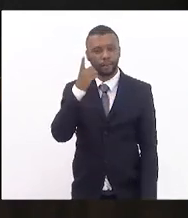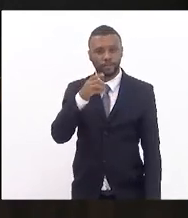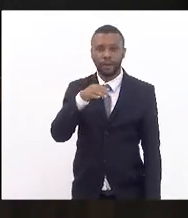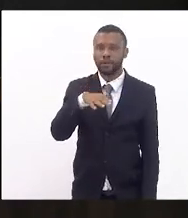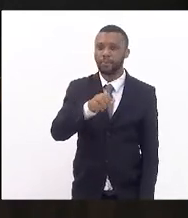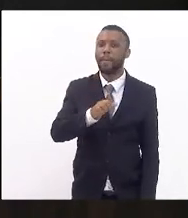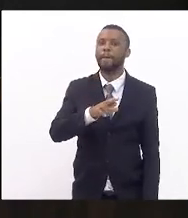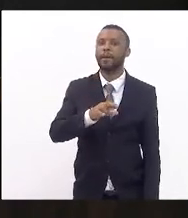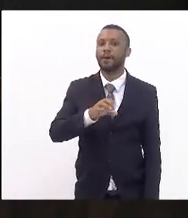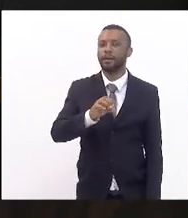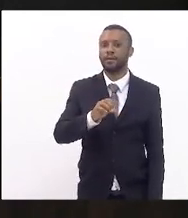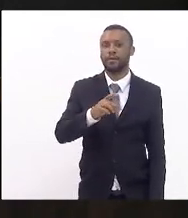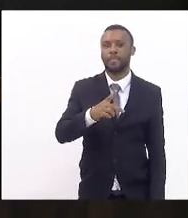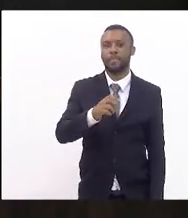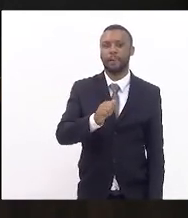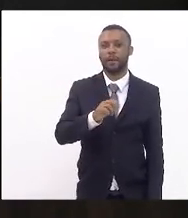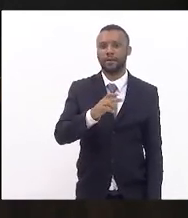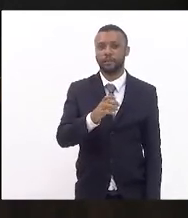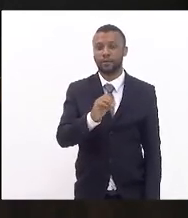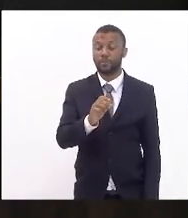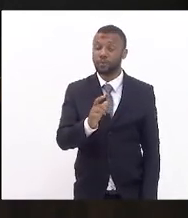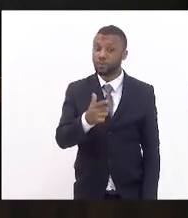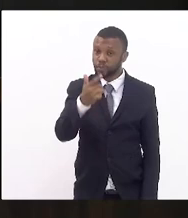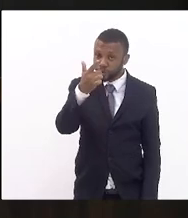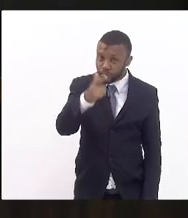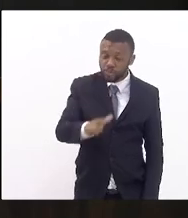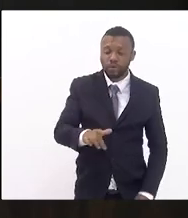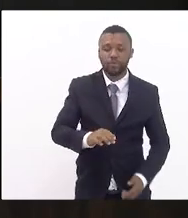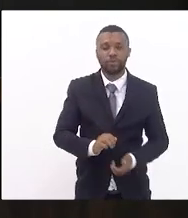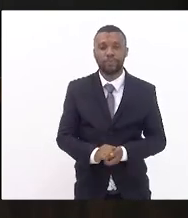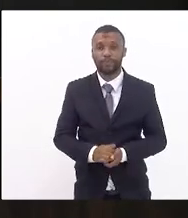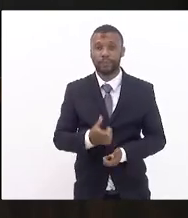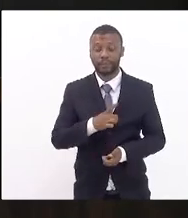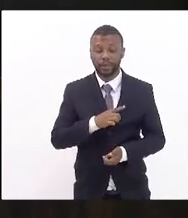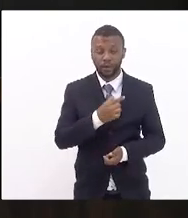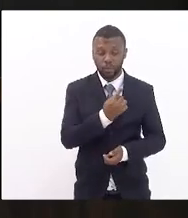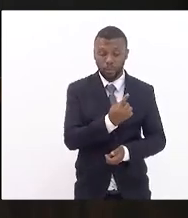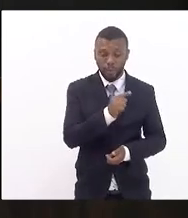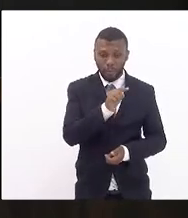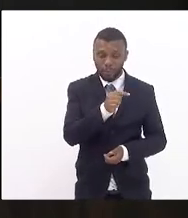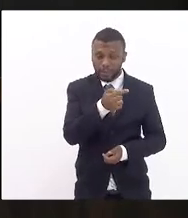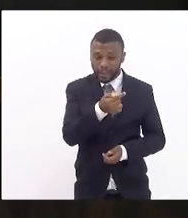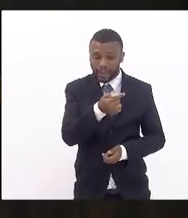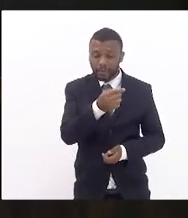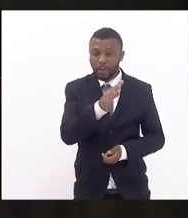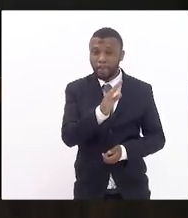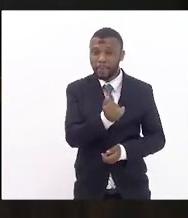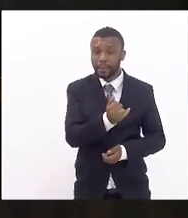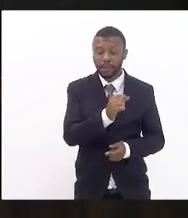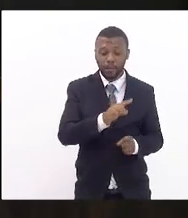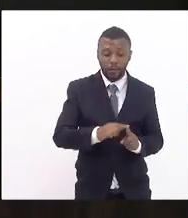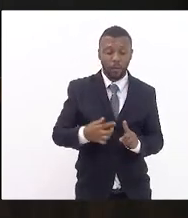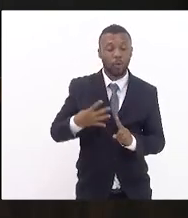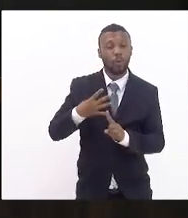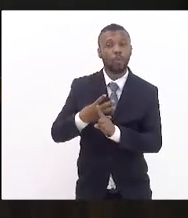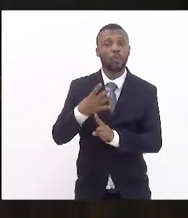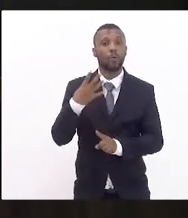novo, sai de uma arrecadação de 1,7 bi para 4 bilhões de reais,